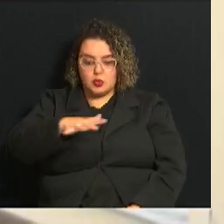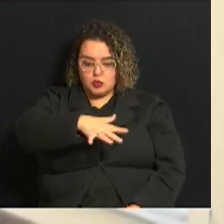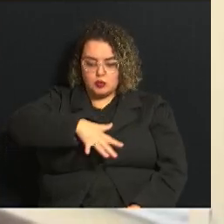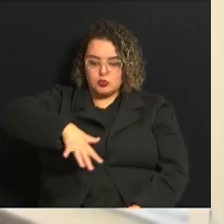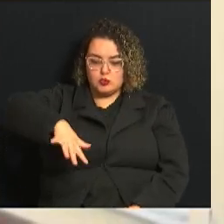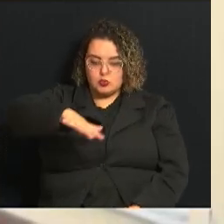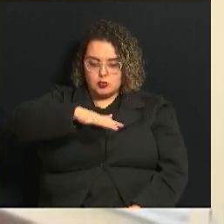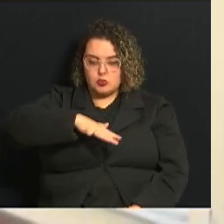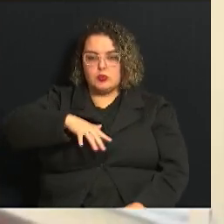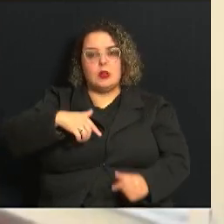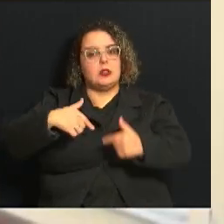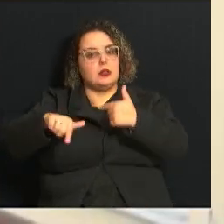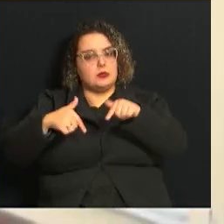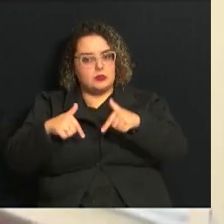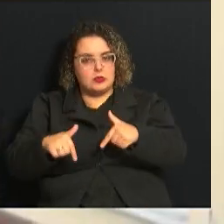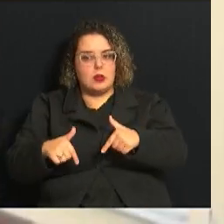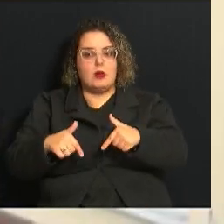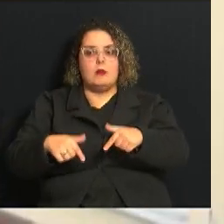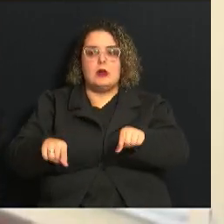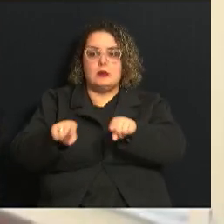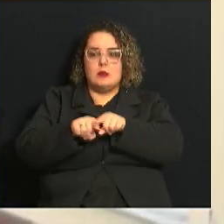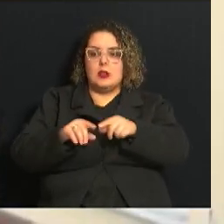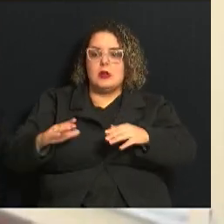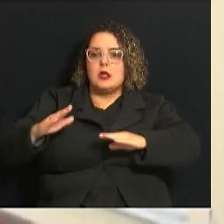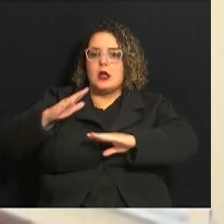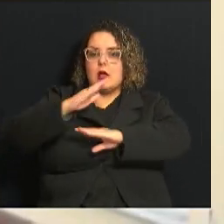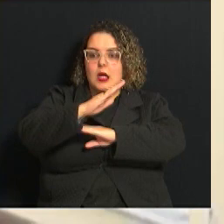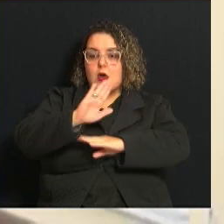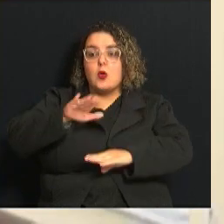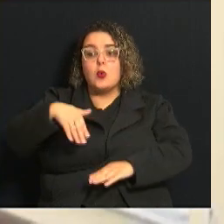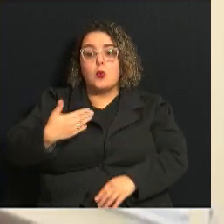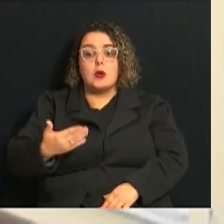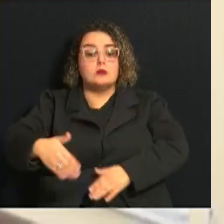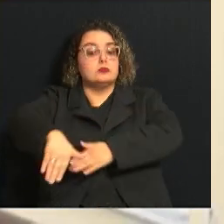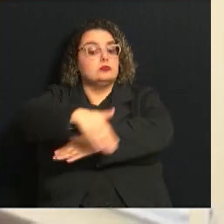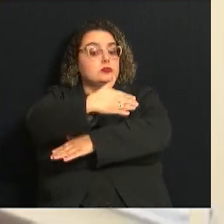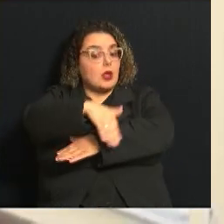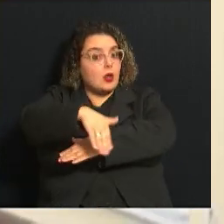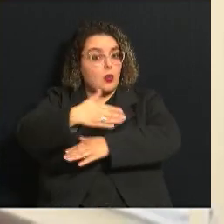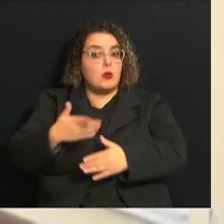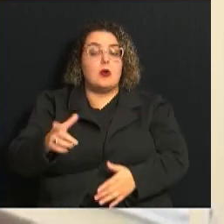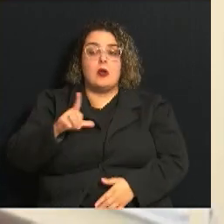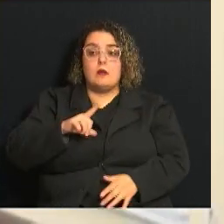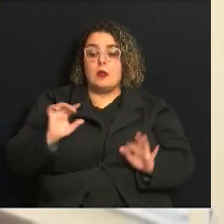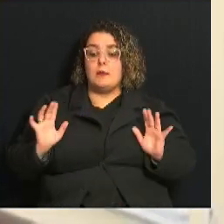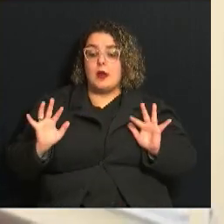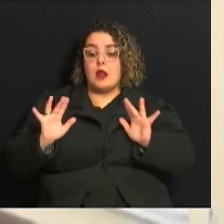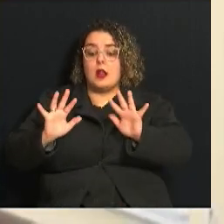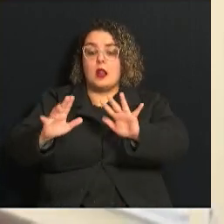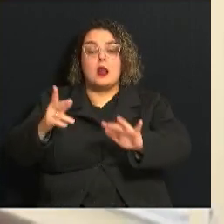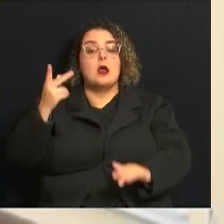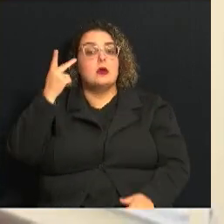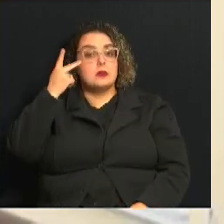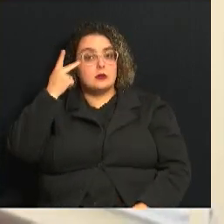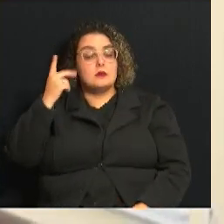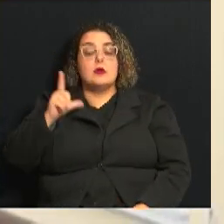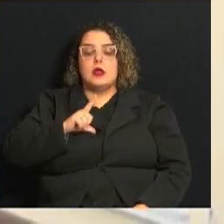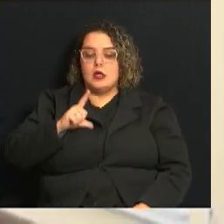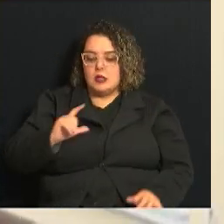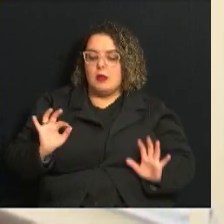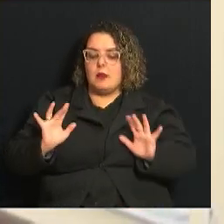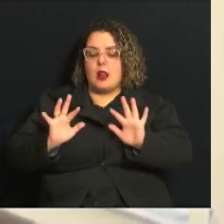das empresas mas também aqui na câmara até mesmo quando a gente vai para rua a gente teve já parada de São Paulo a gente vai ser a parada de